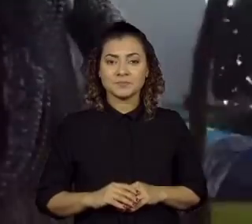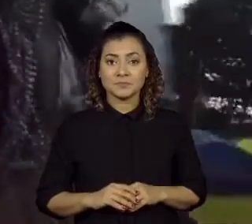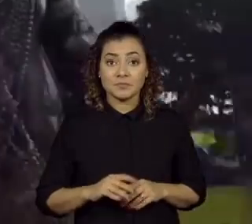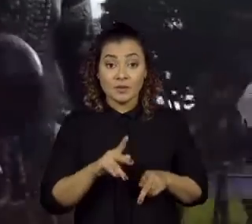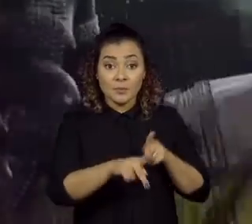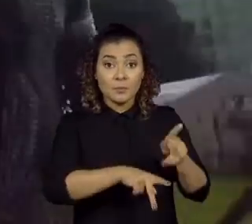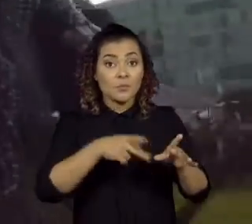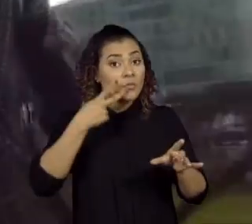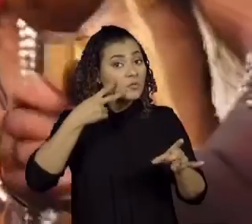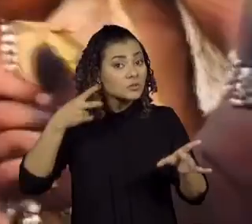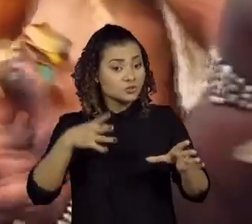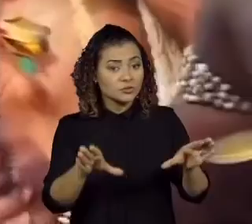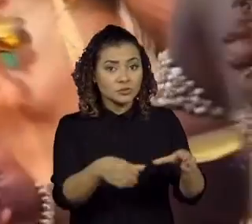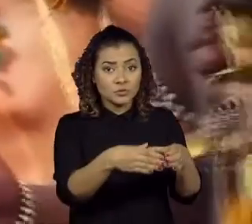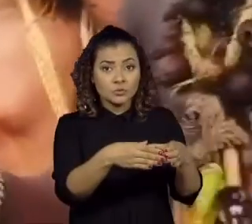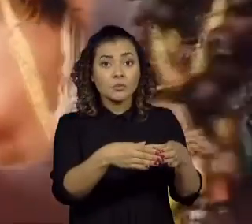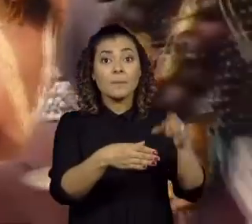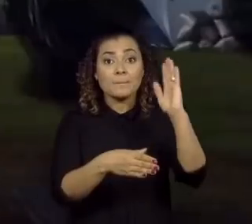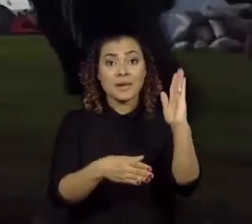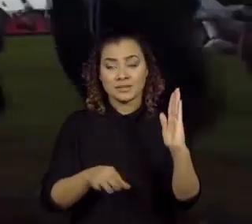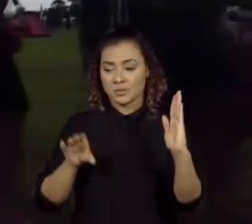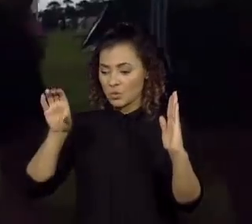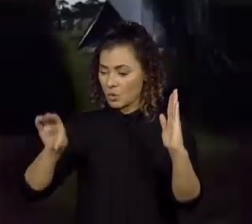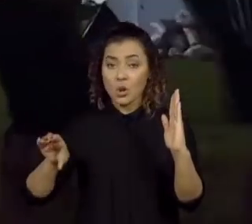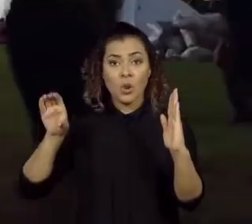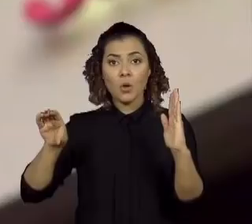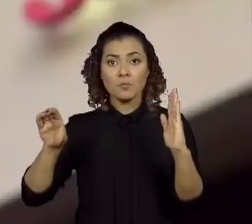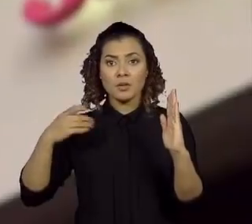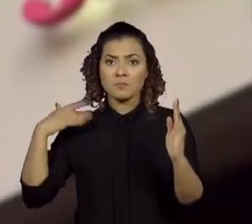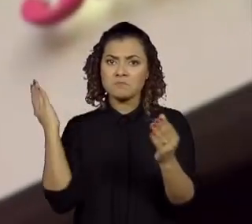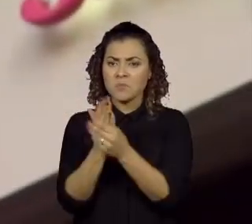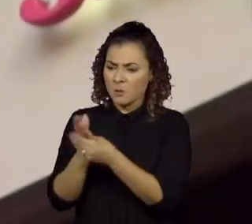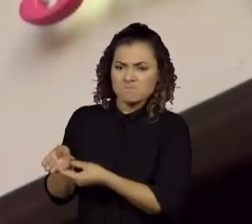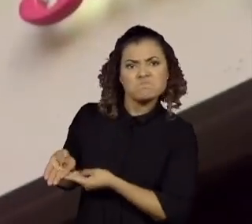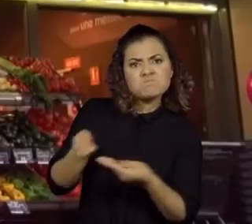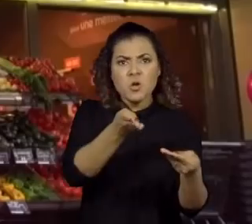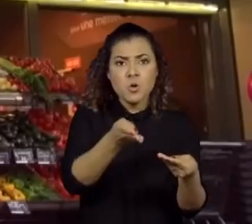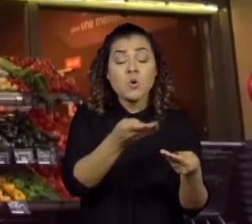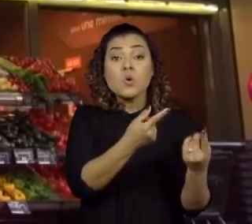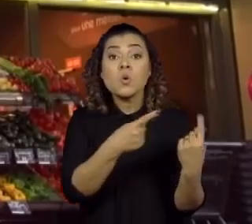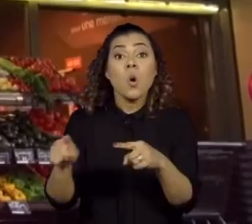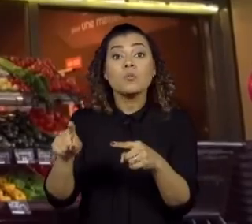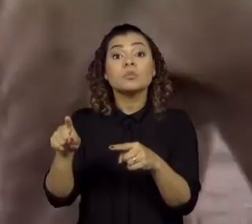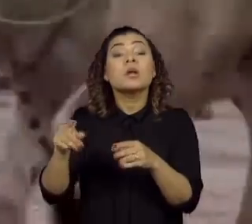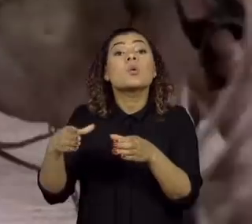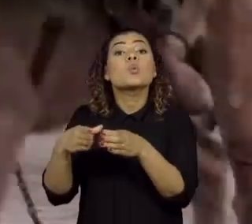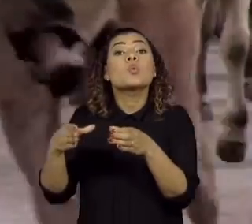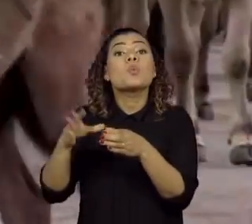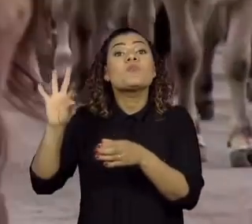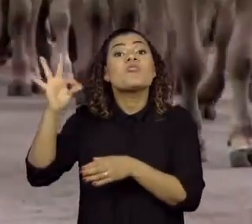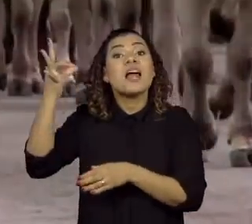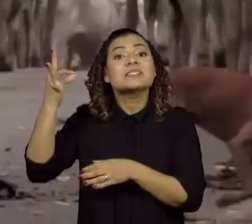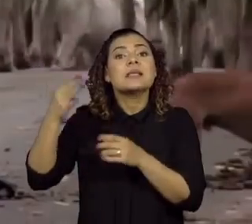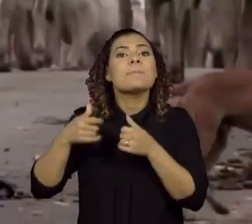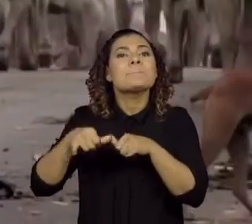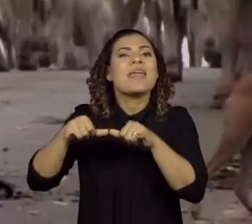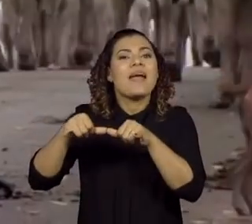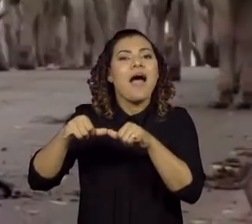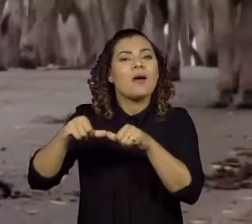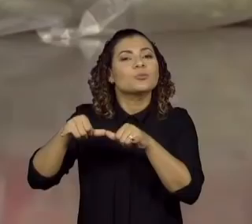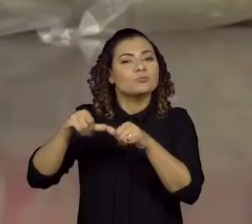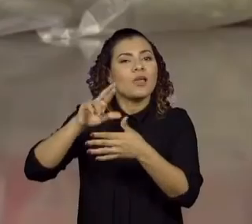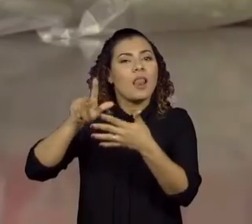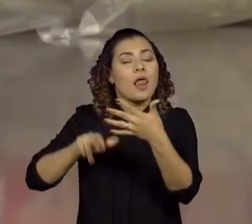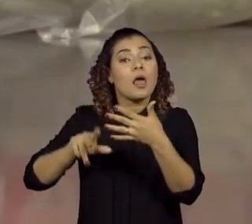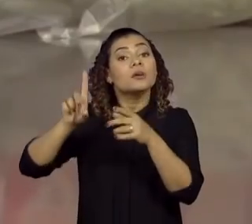Povos indígenas do Brasil e da Colômbia movem ação contra grupo francês de supermercados por violações de direitos